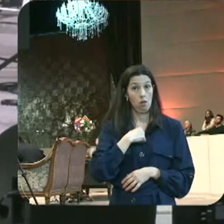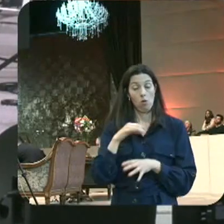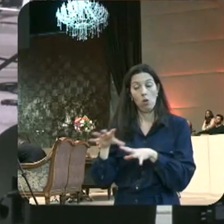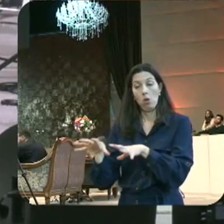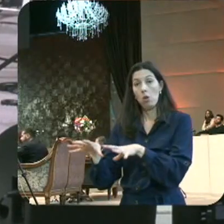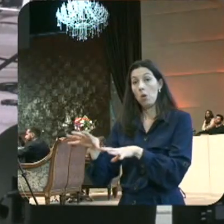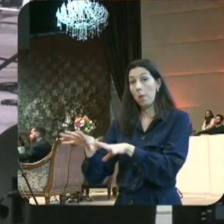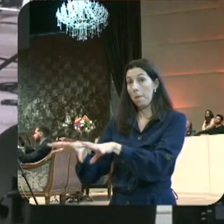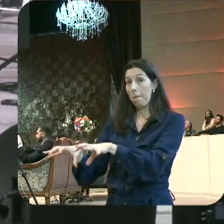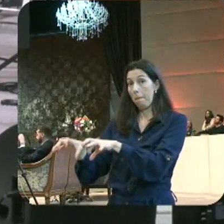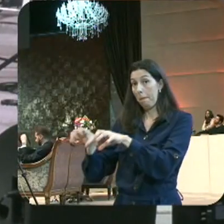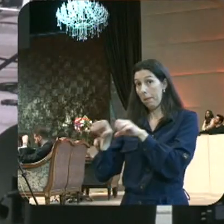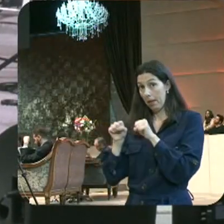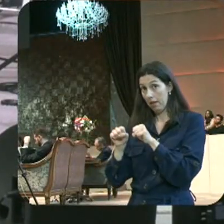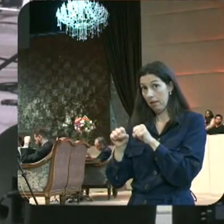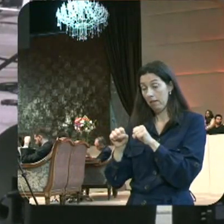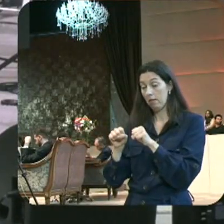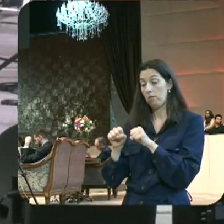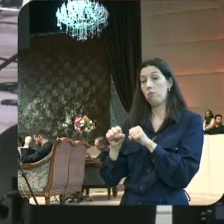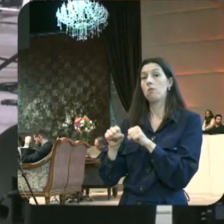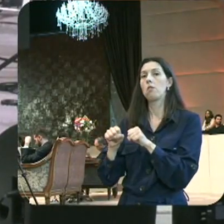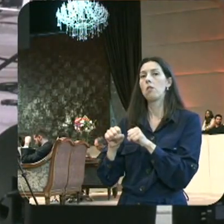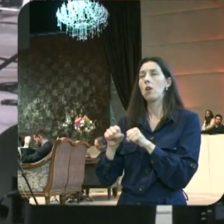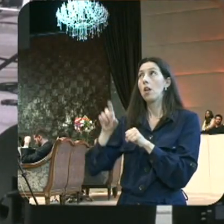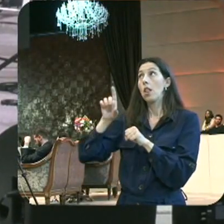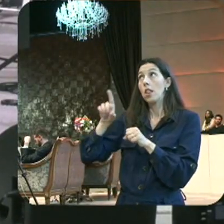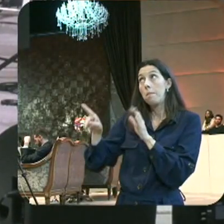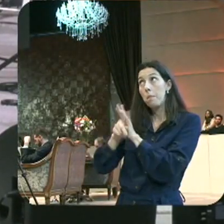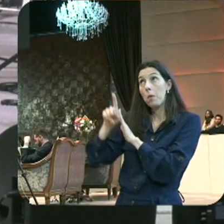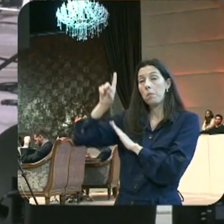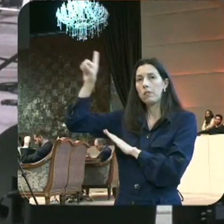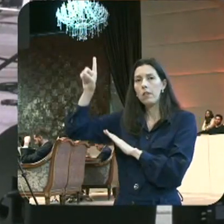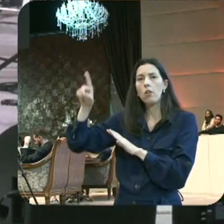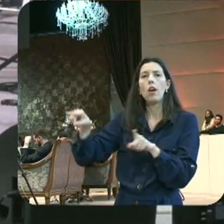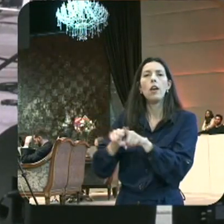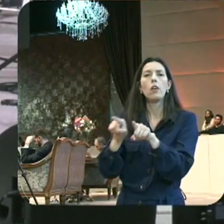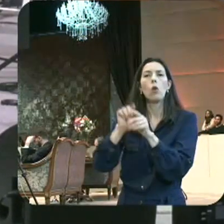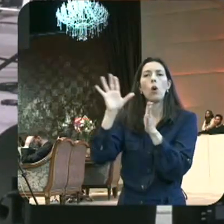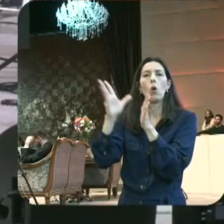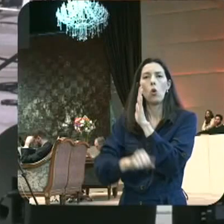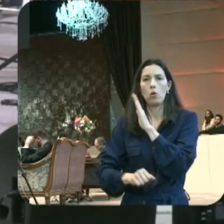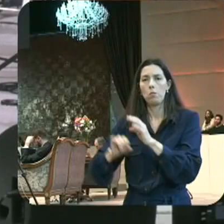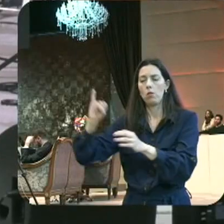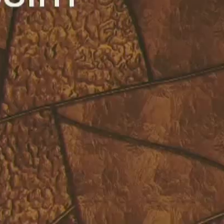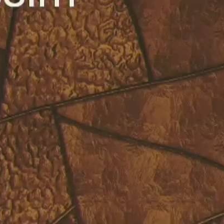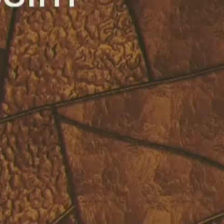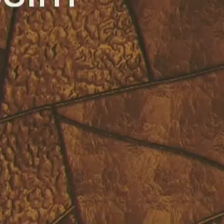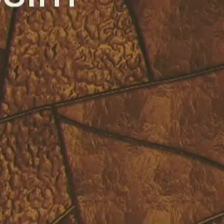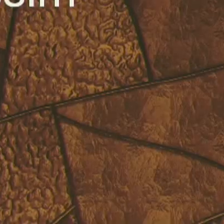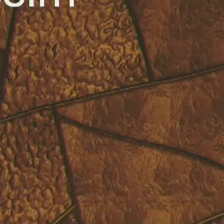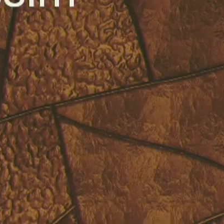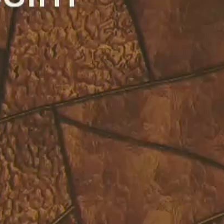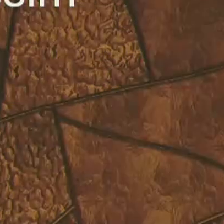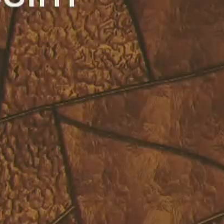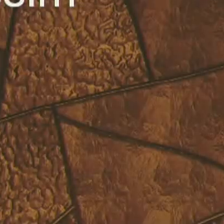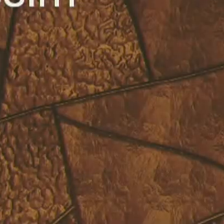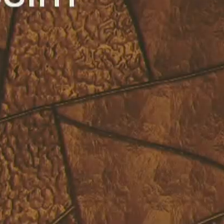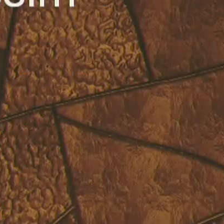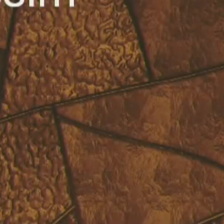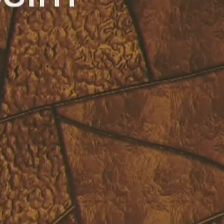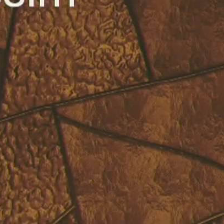só, Josué capítulo 7, versículos 10 e 11. E então o Senhor disse a Josué: